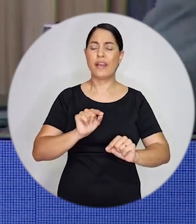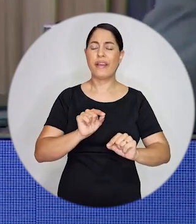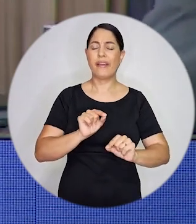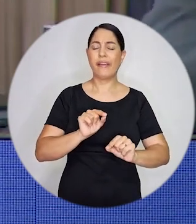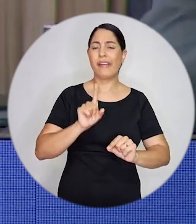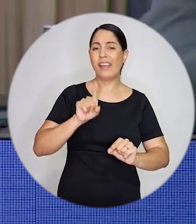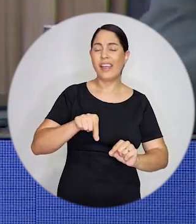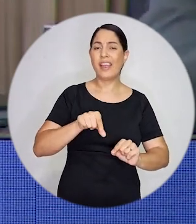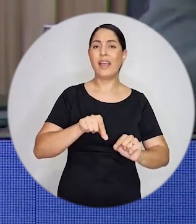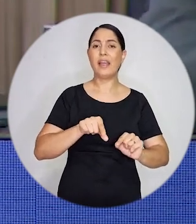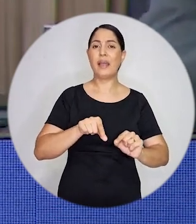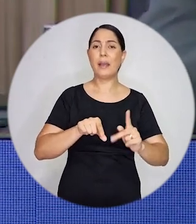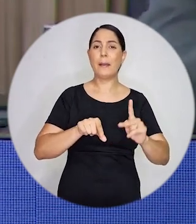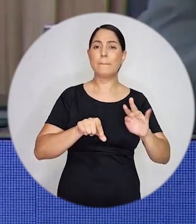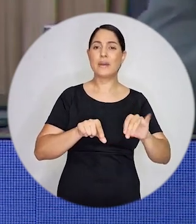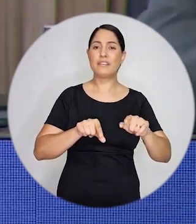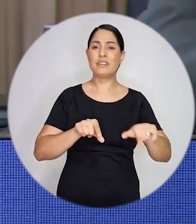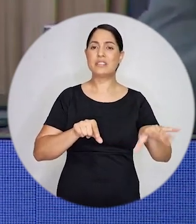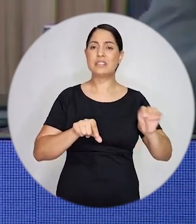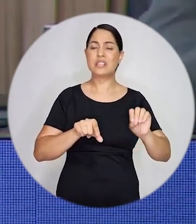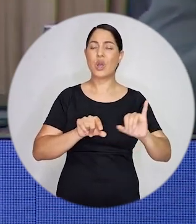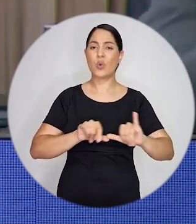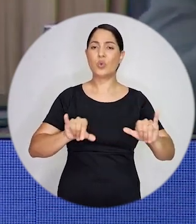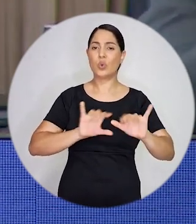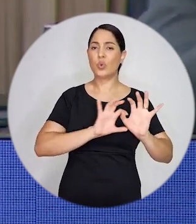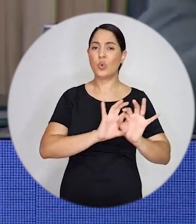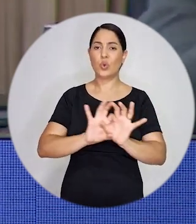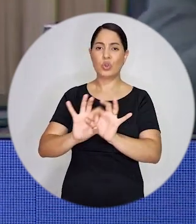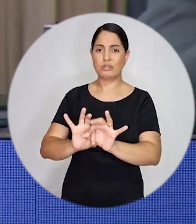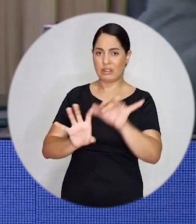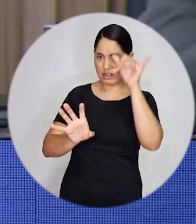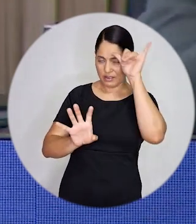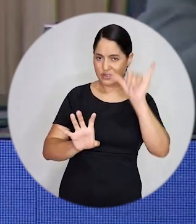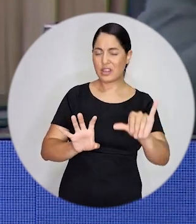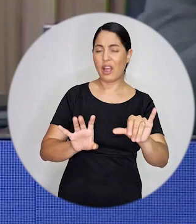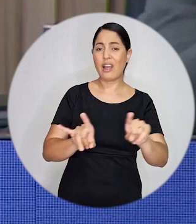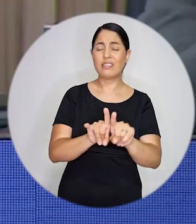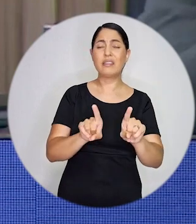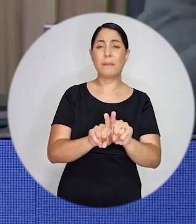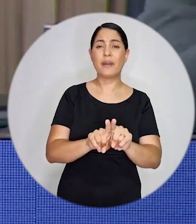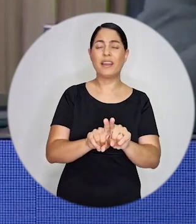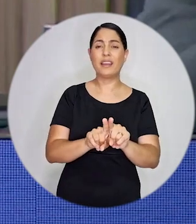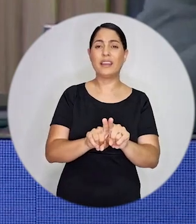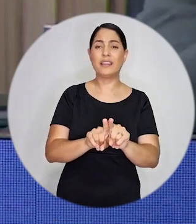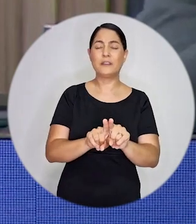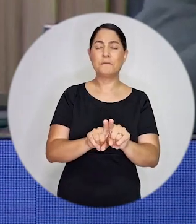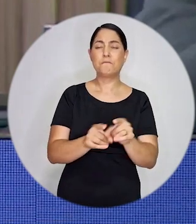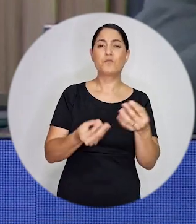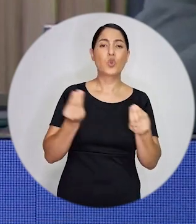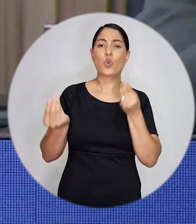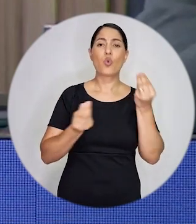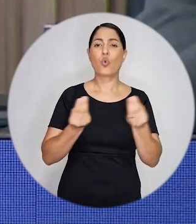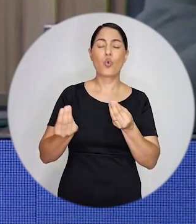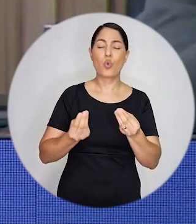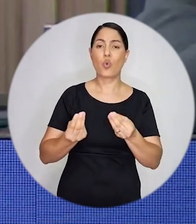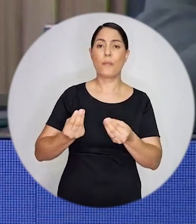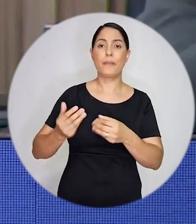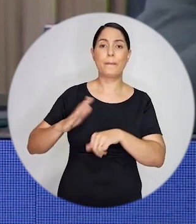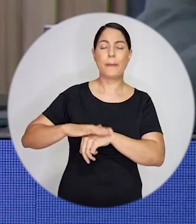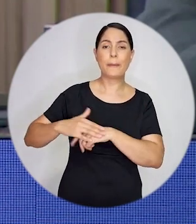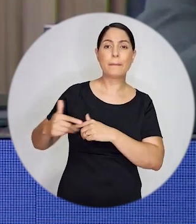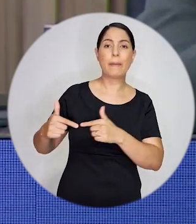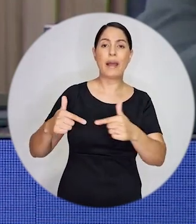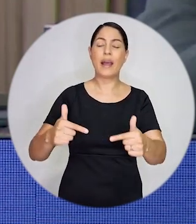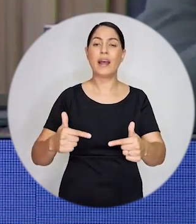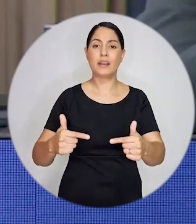essa face relacionada à prevenção, à dimensão da integridade, do ponto